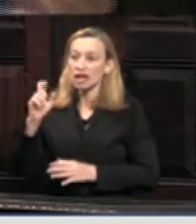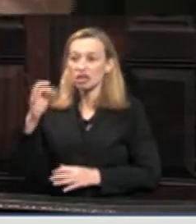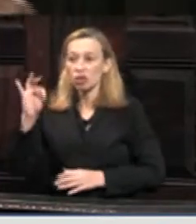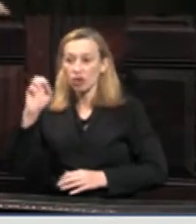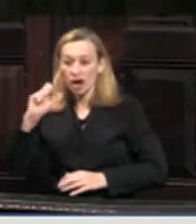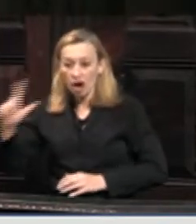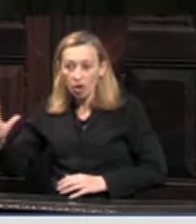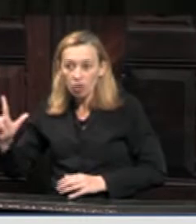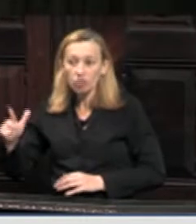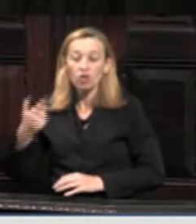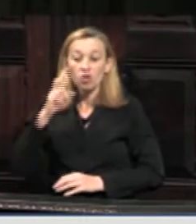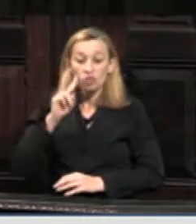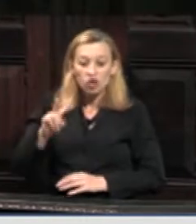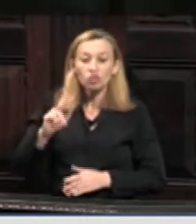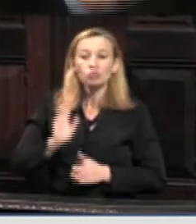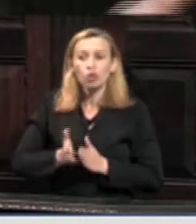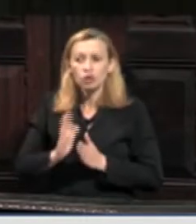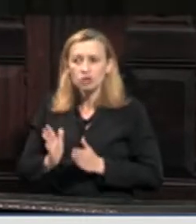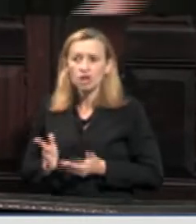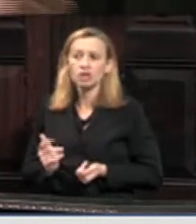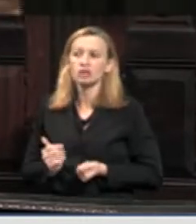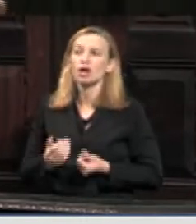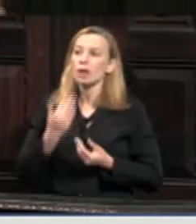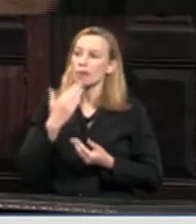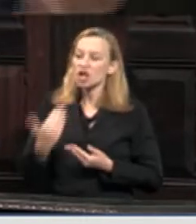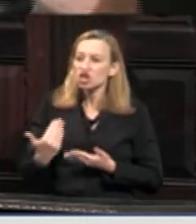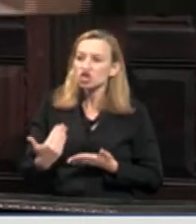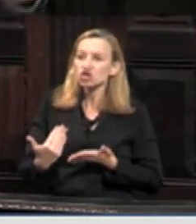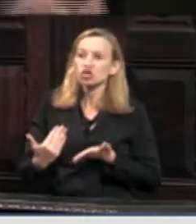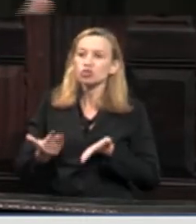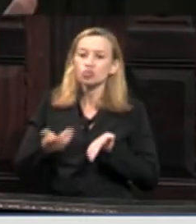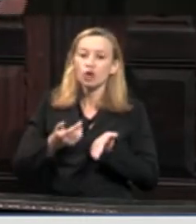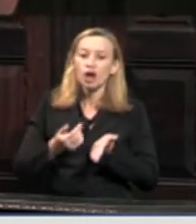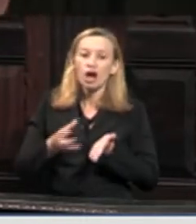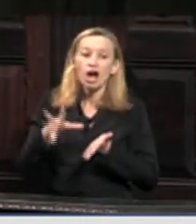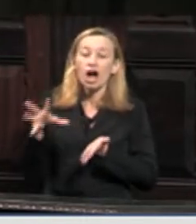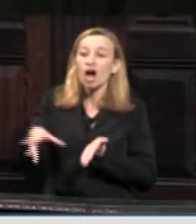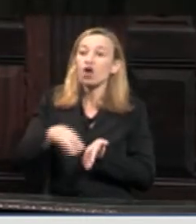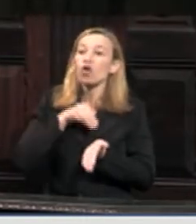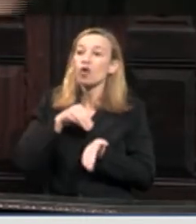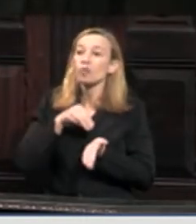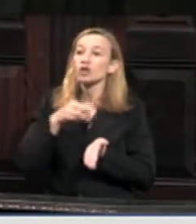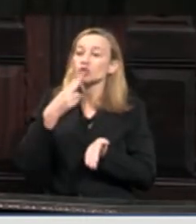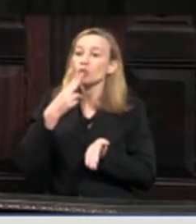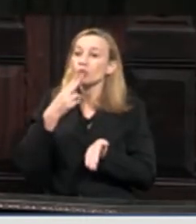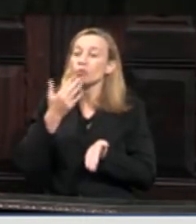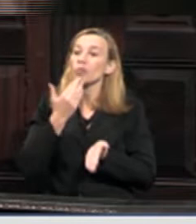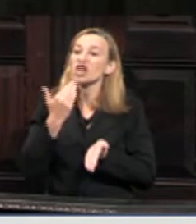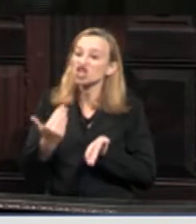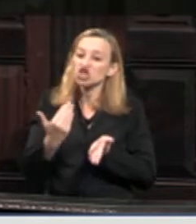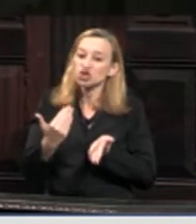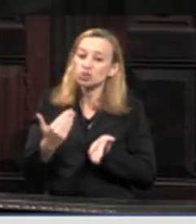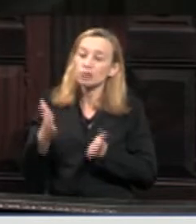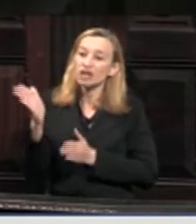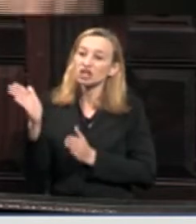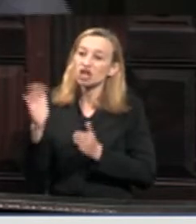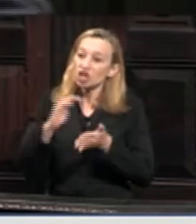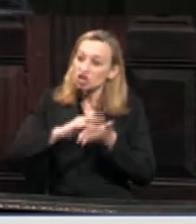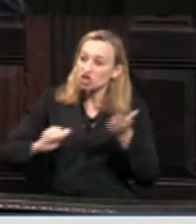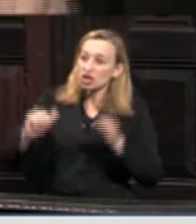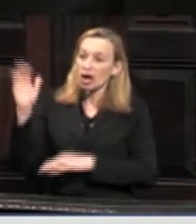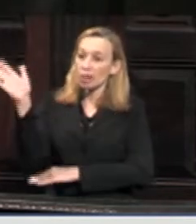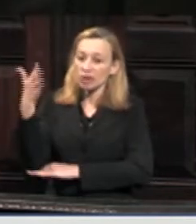processo, se podiam ter cópia do mandado, não obtiveram porque não há mandado. Quero aqui fazer essa denúncia. Hoje haverá um